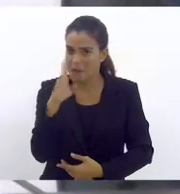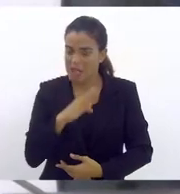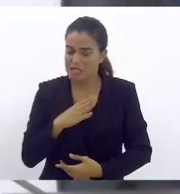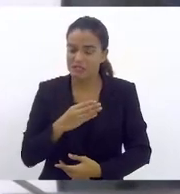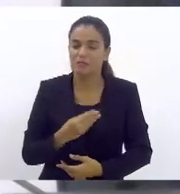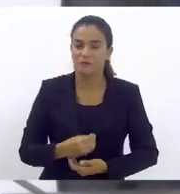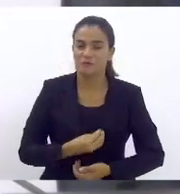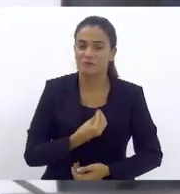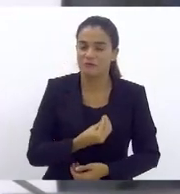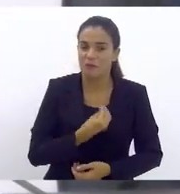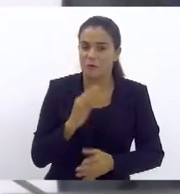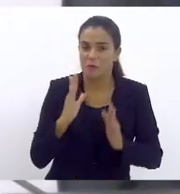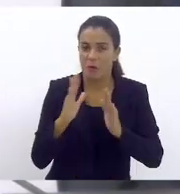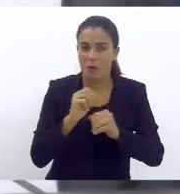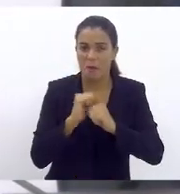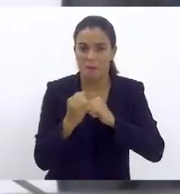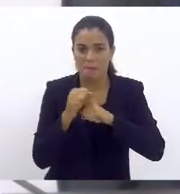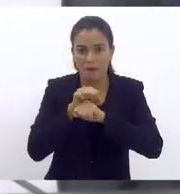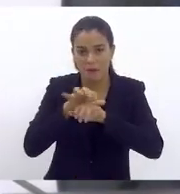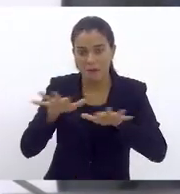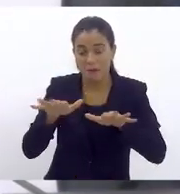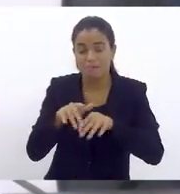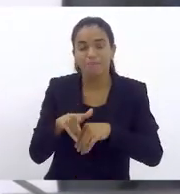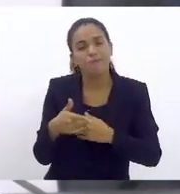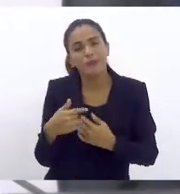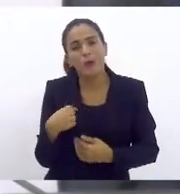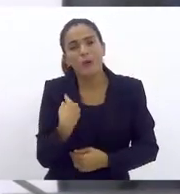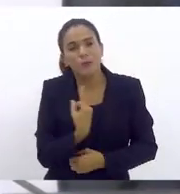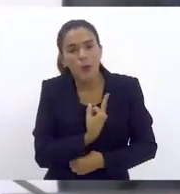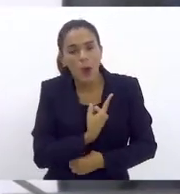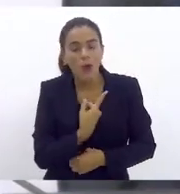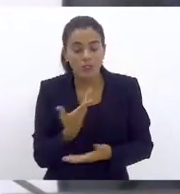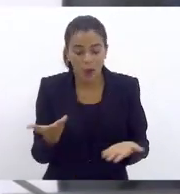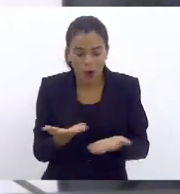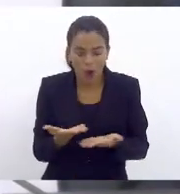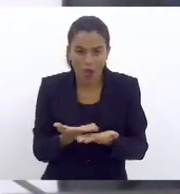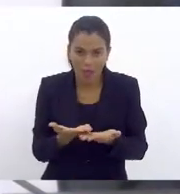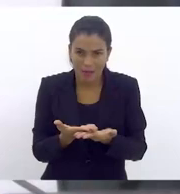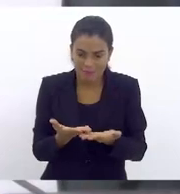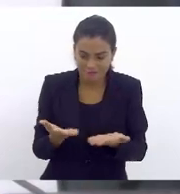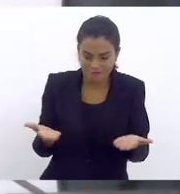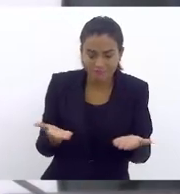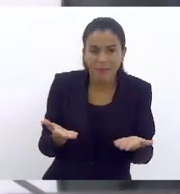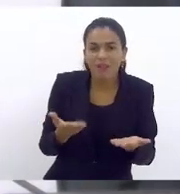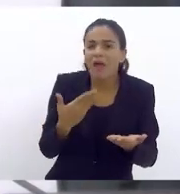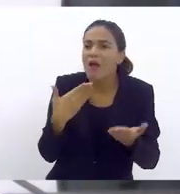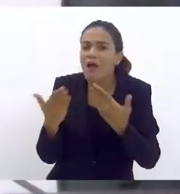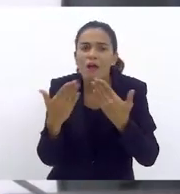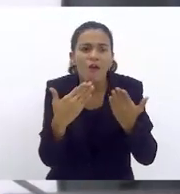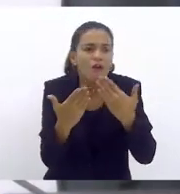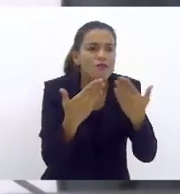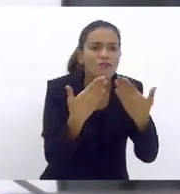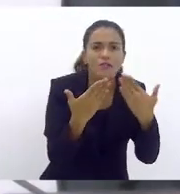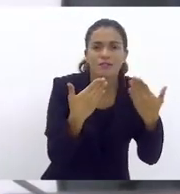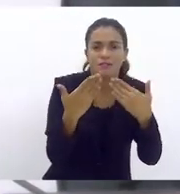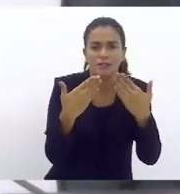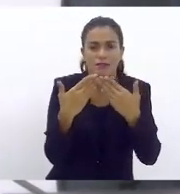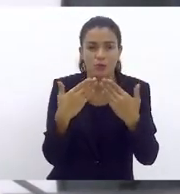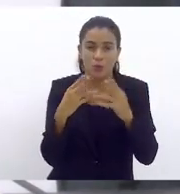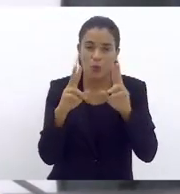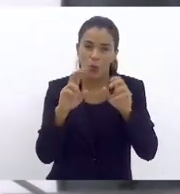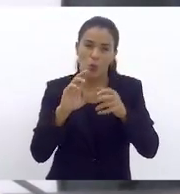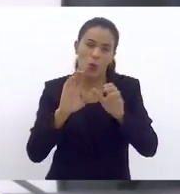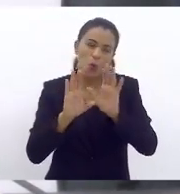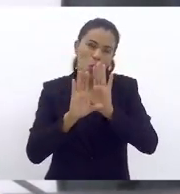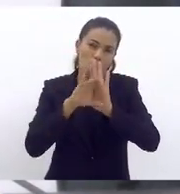portanto nos aproximando para o contexto atual o que nós estamos tratando aqui de uma certa forma além desse conceito